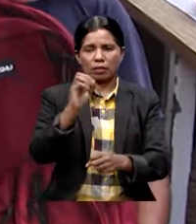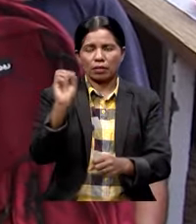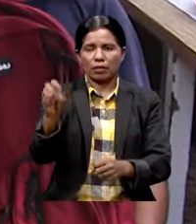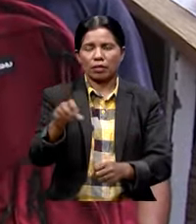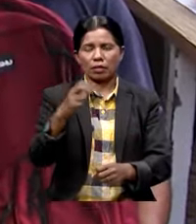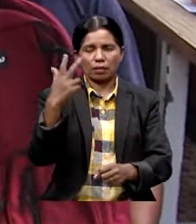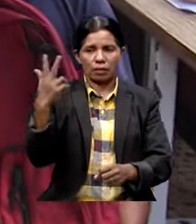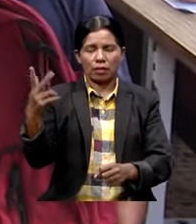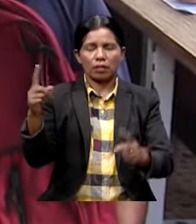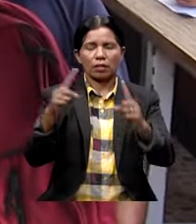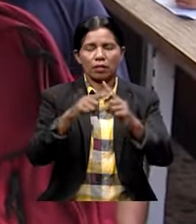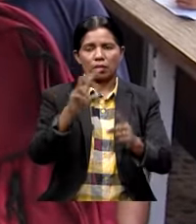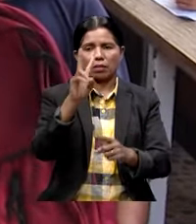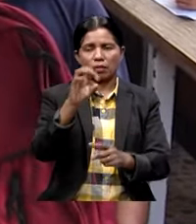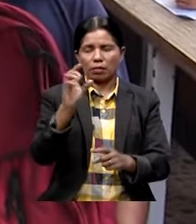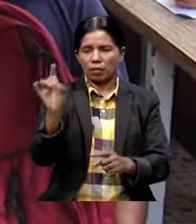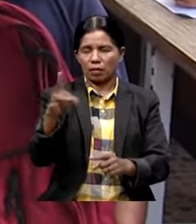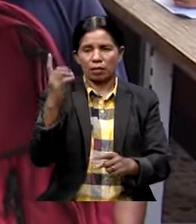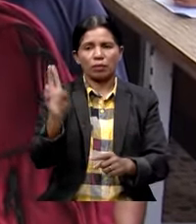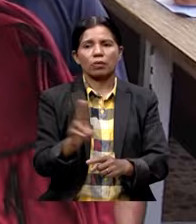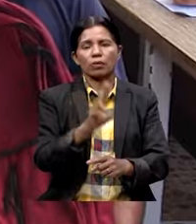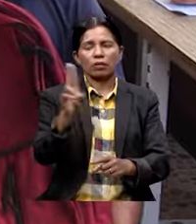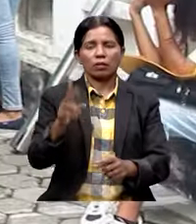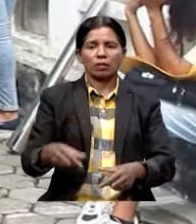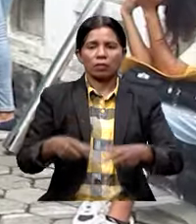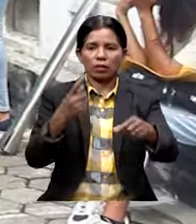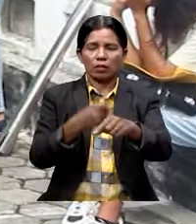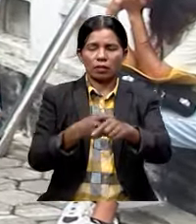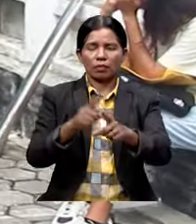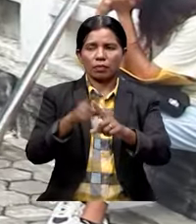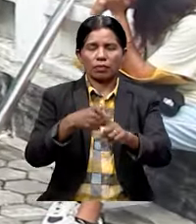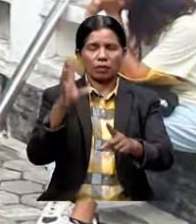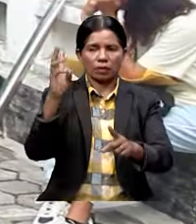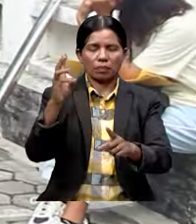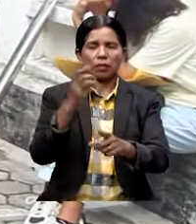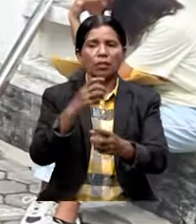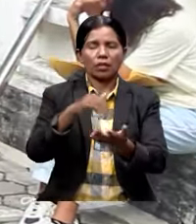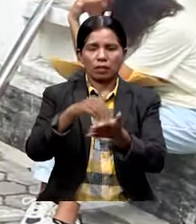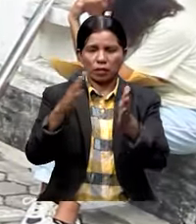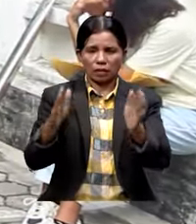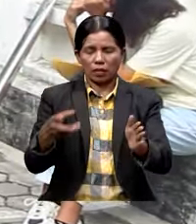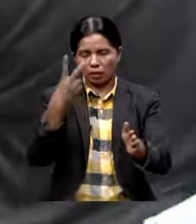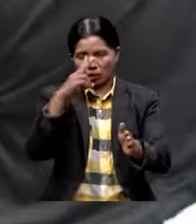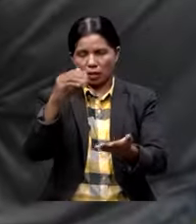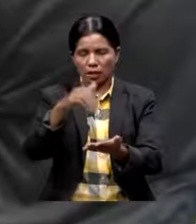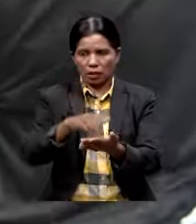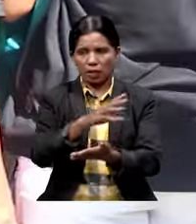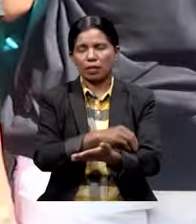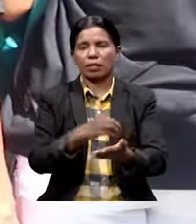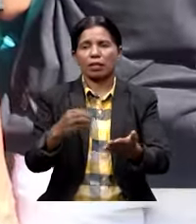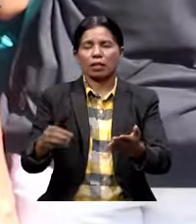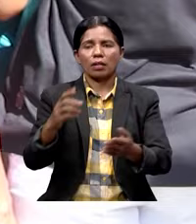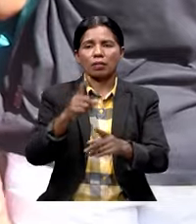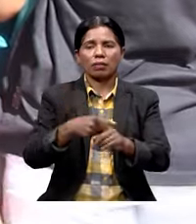tinham Rihun Rua Sanurecentualo, Universidade se for tempo, Fulanem, para estudante CIRA, tuhalo regularização, para